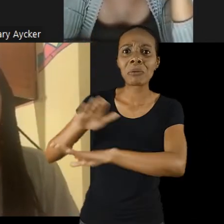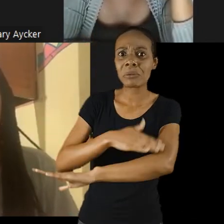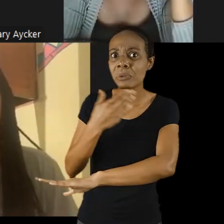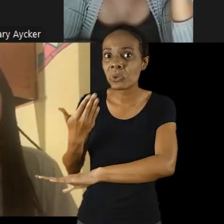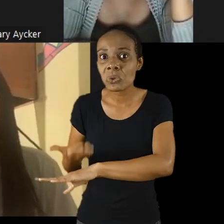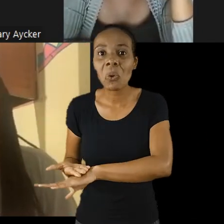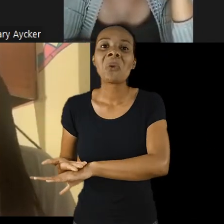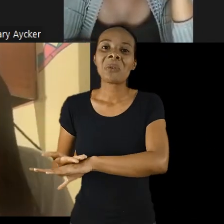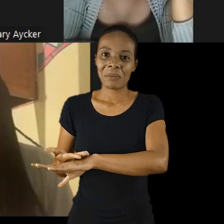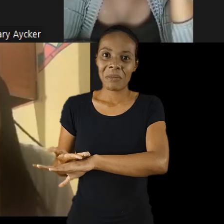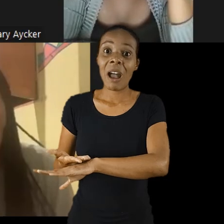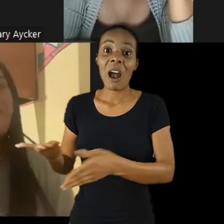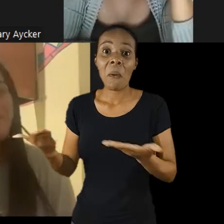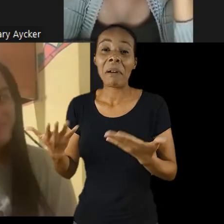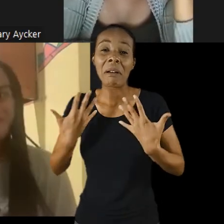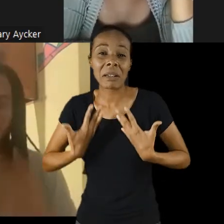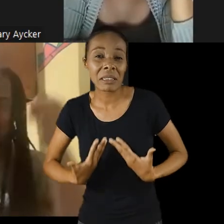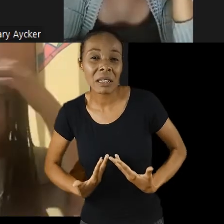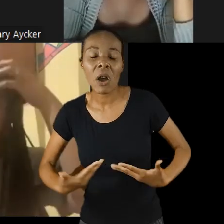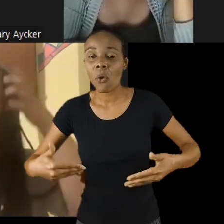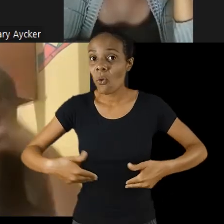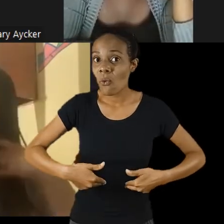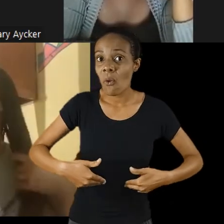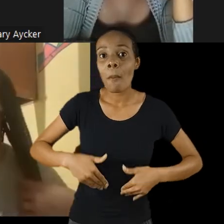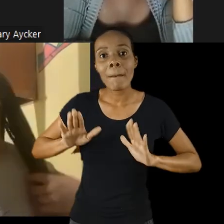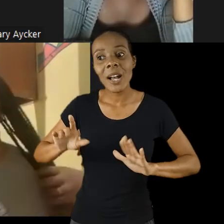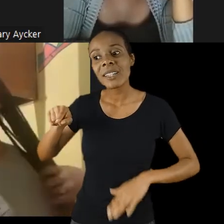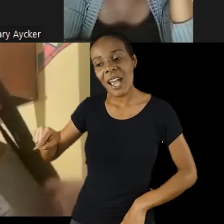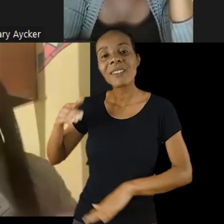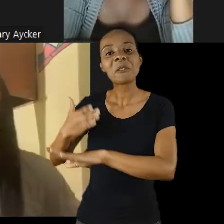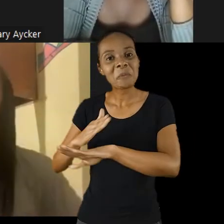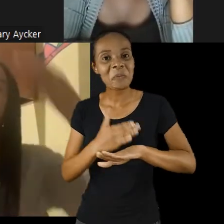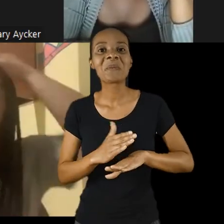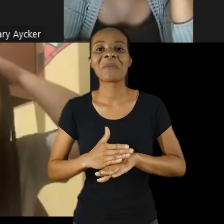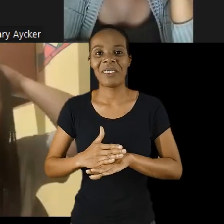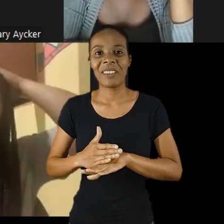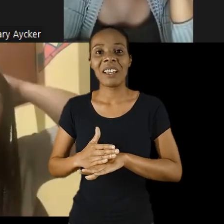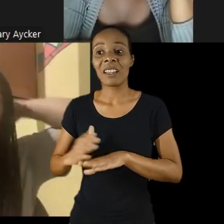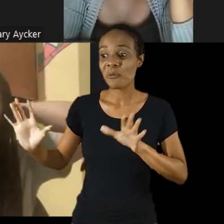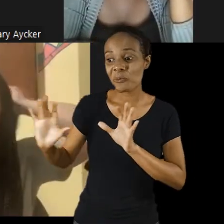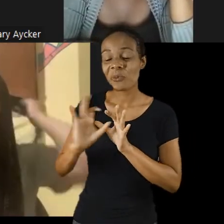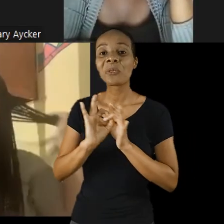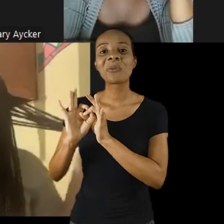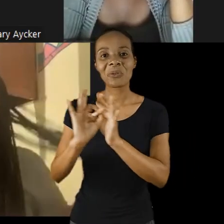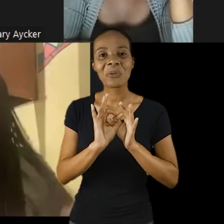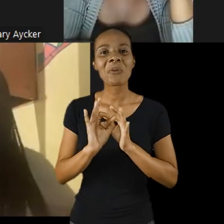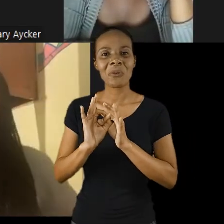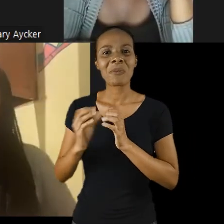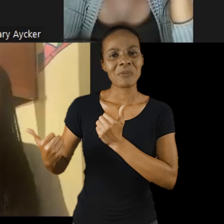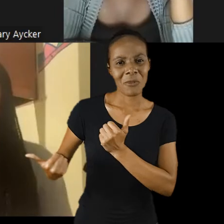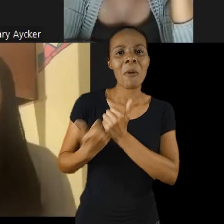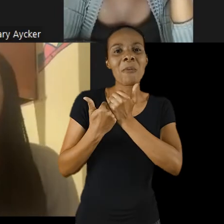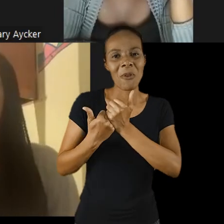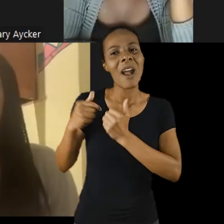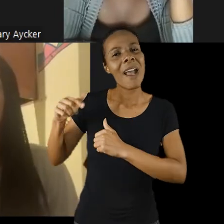afeto também, sabe? Gente que se dispõe para te levantar, para falar, Jess, pô, tô com você, velho, vou te dar uma força, sabe? É